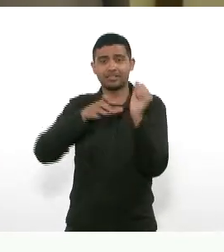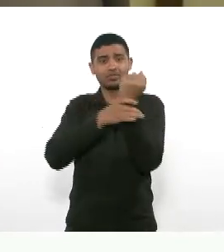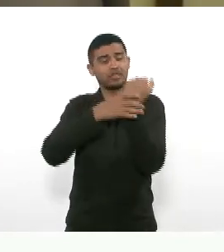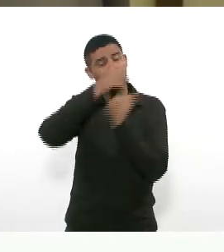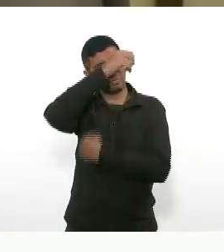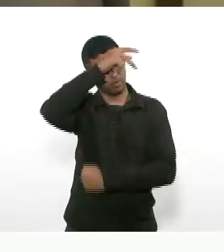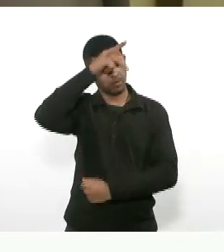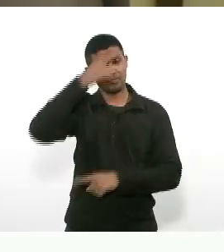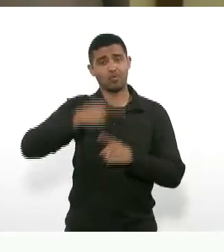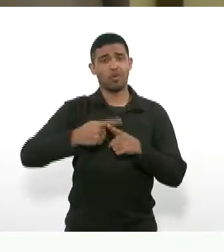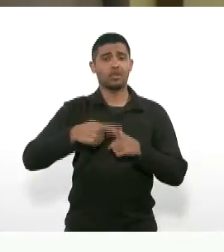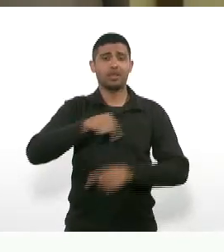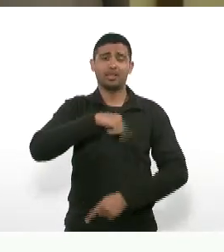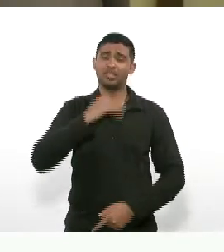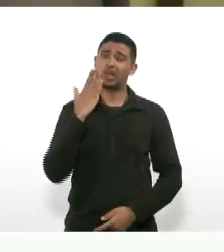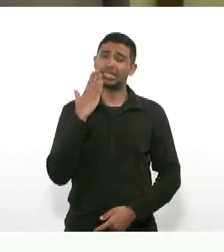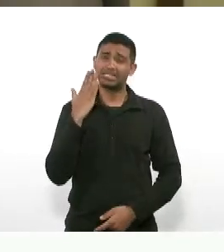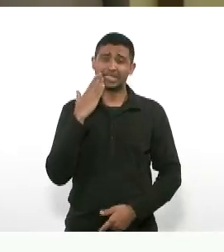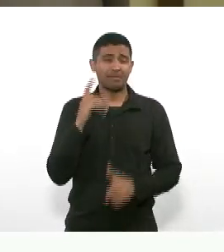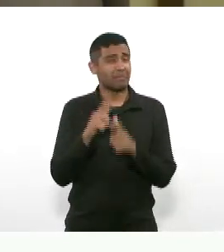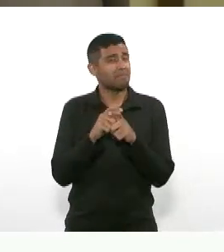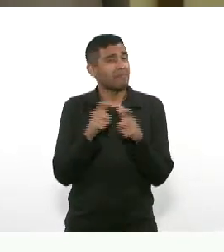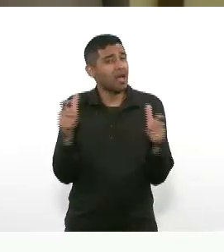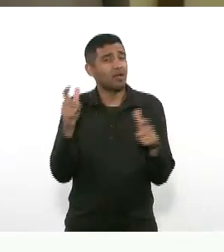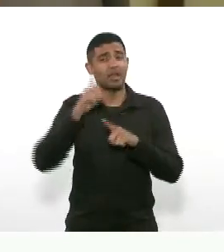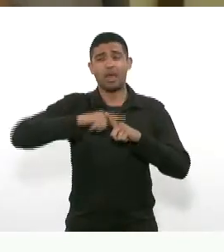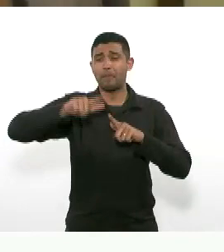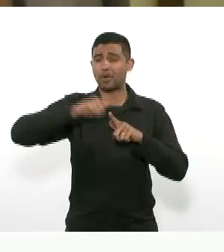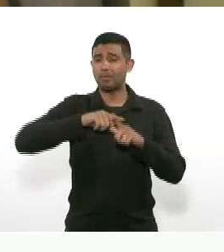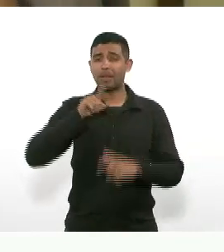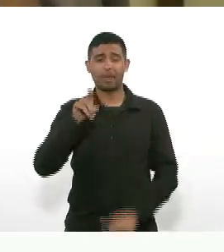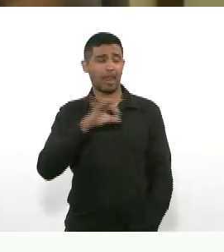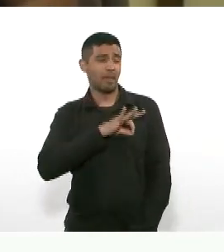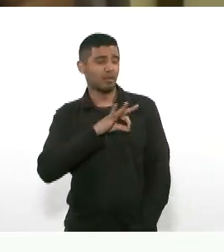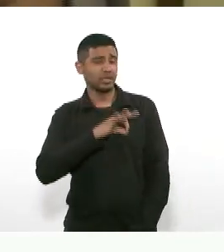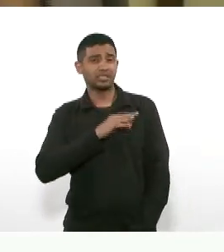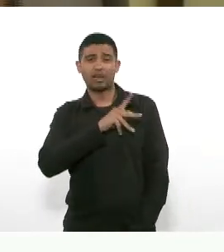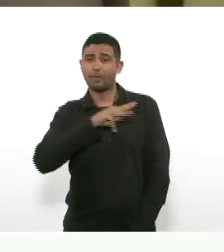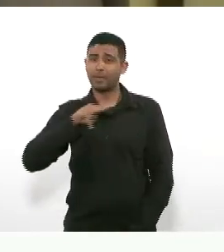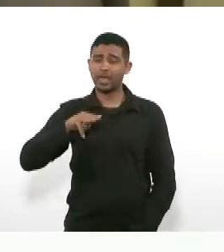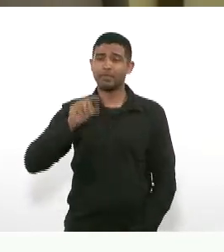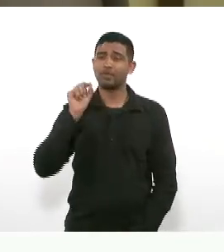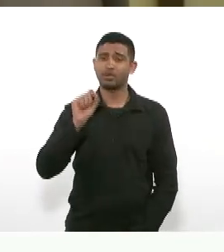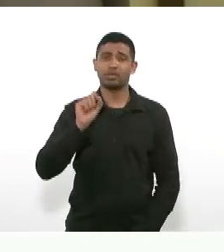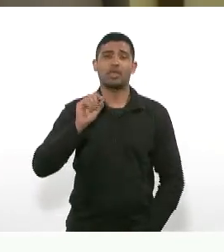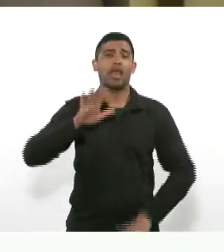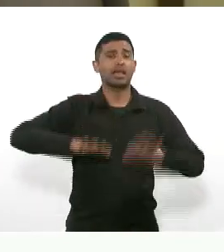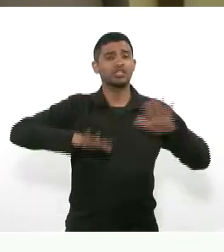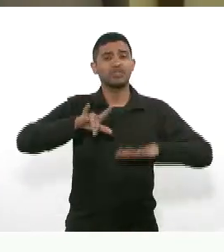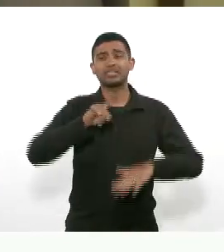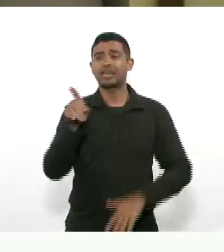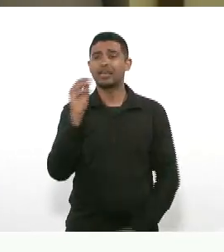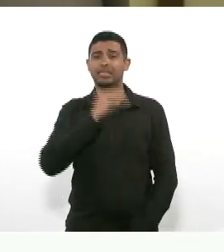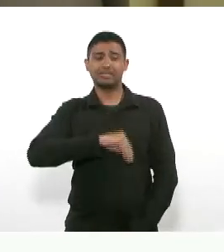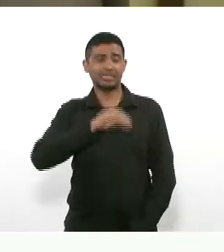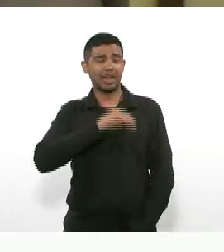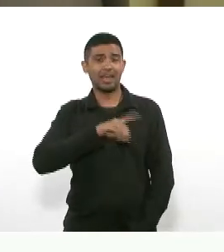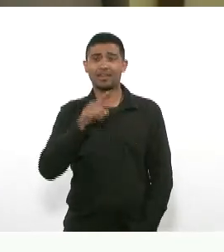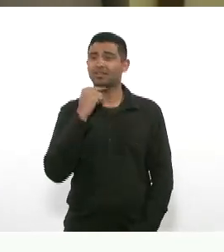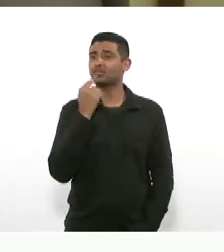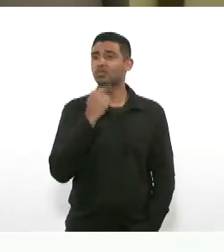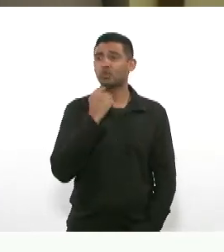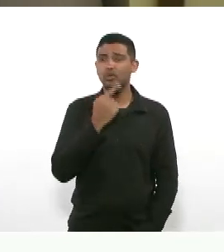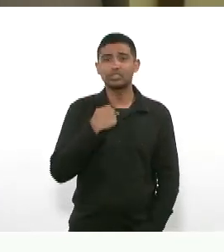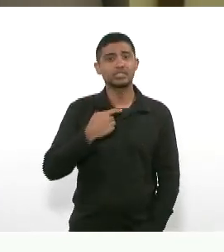nós sabemos que um dos grandes problemas para o policial militar, muitas vezes, é que o que ele ganha não permite morar